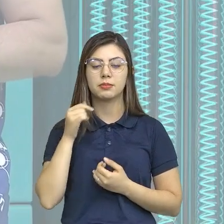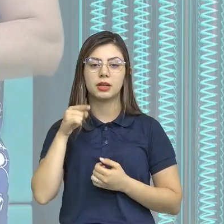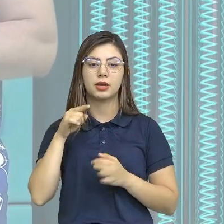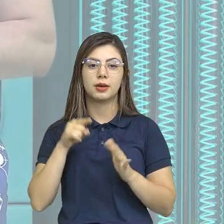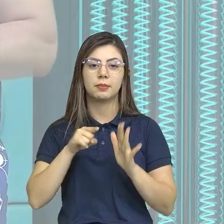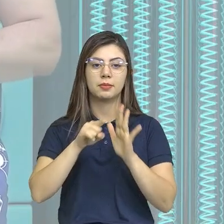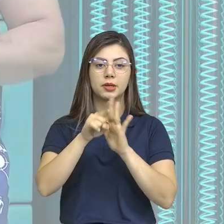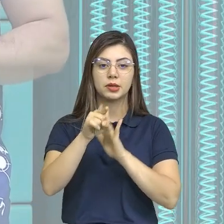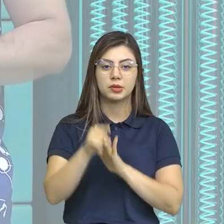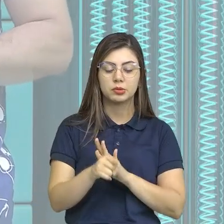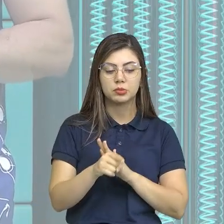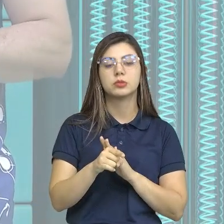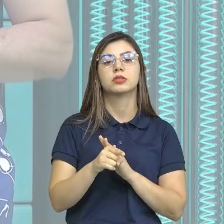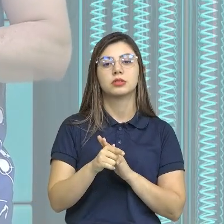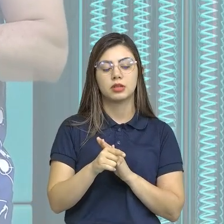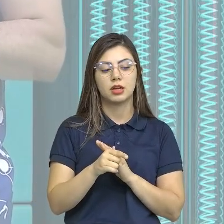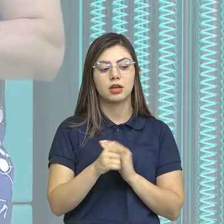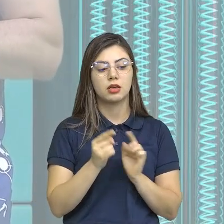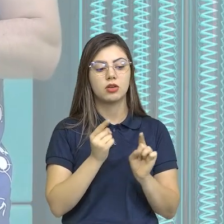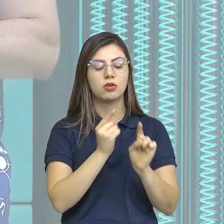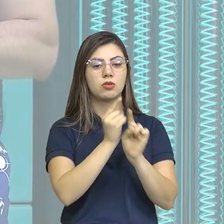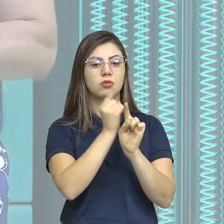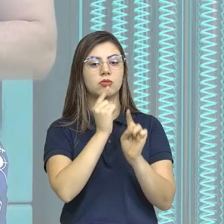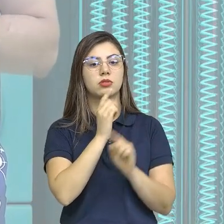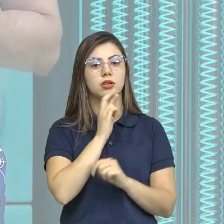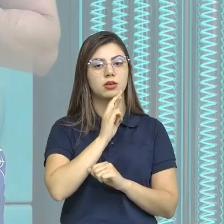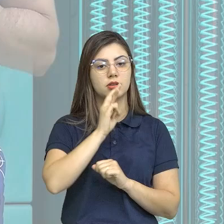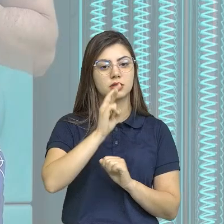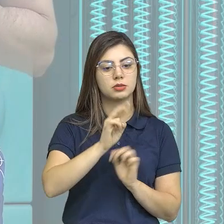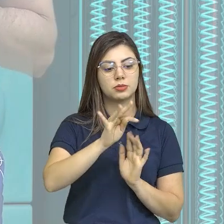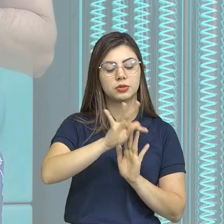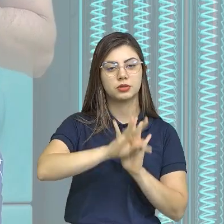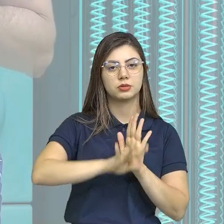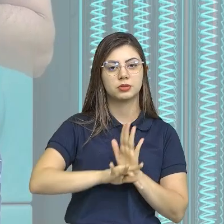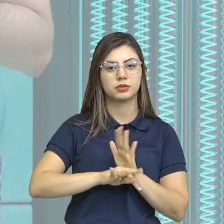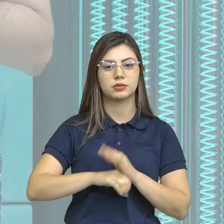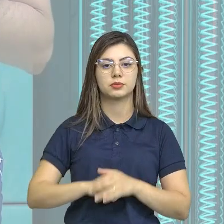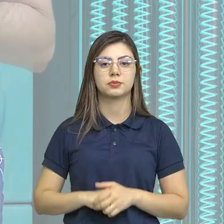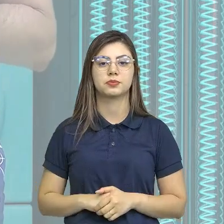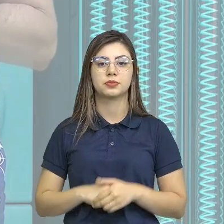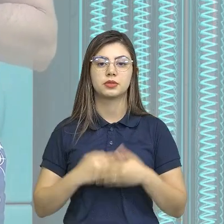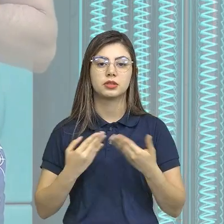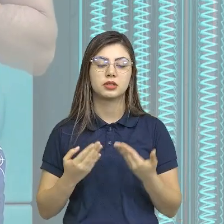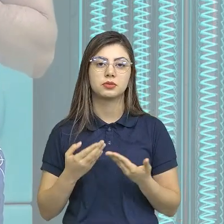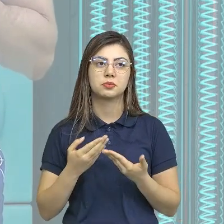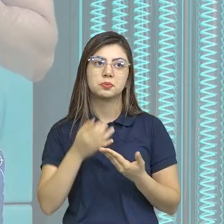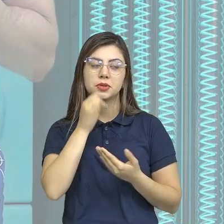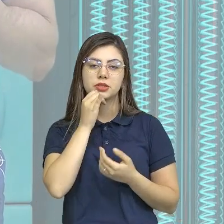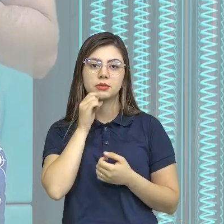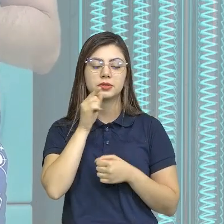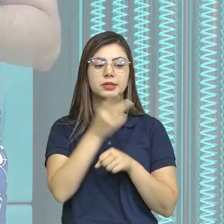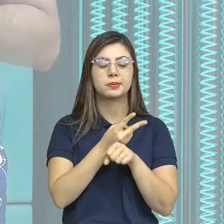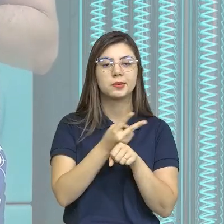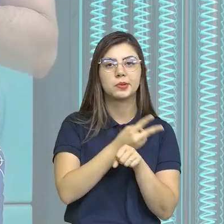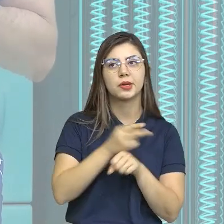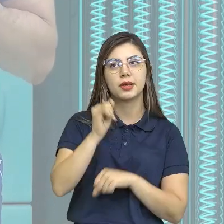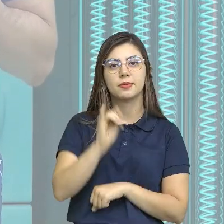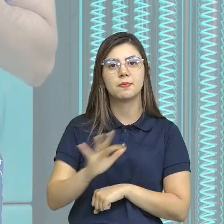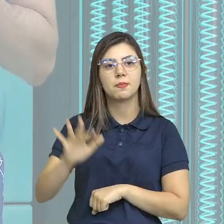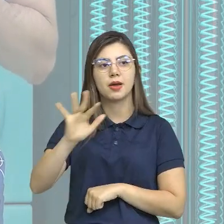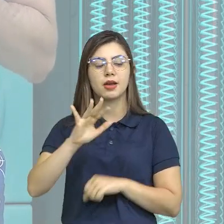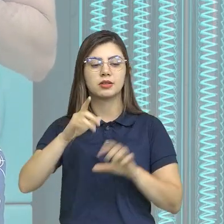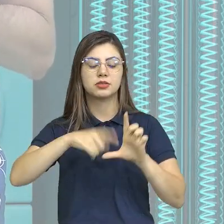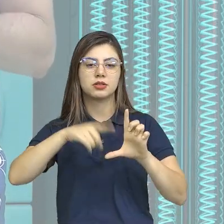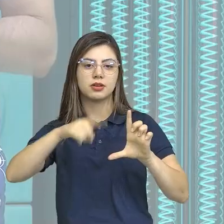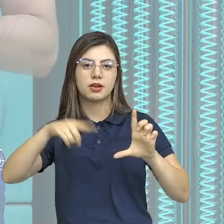vocabulário necessário e encontrar detalhes relevantes à resposta. Então, você vai olhar, vai procurar por imagens, vai procurar por gráfico, vai procurar